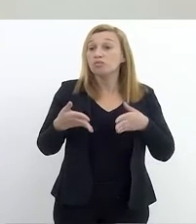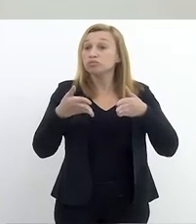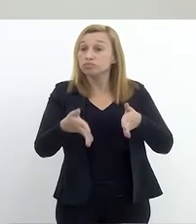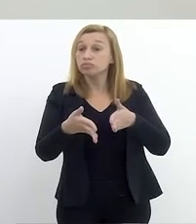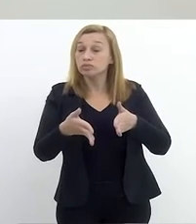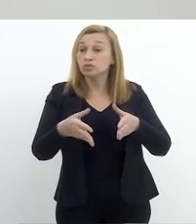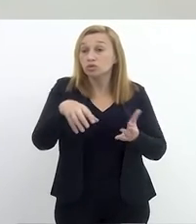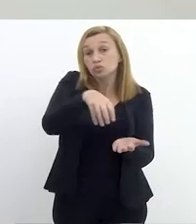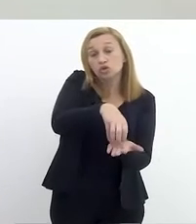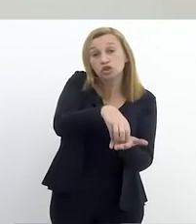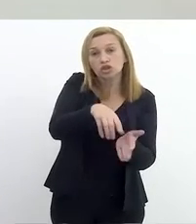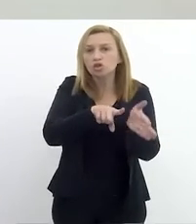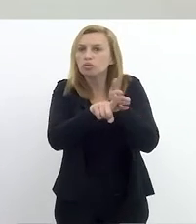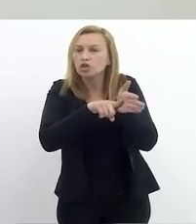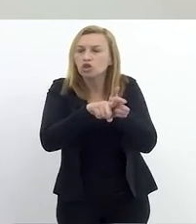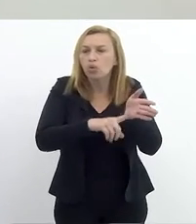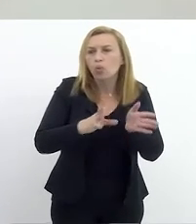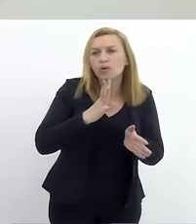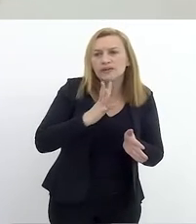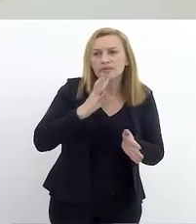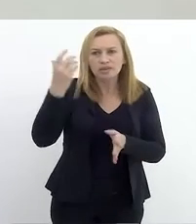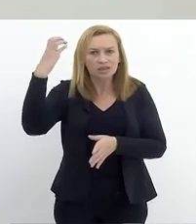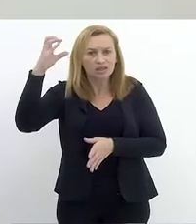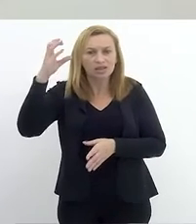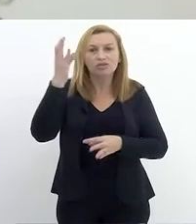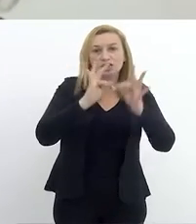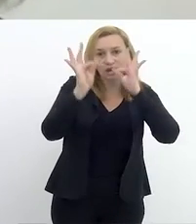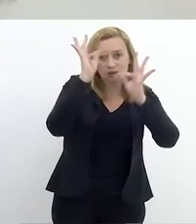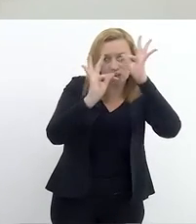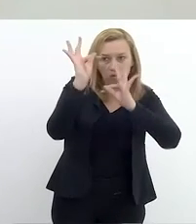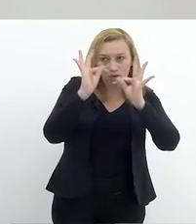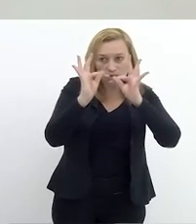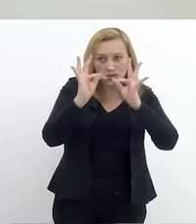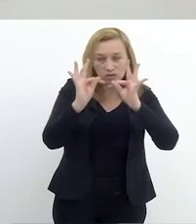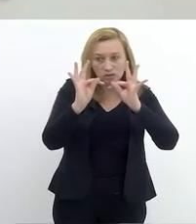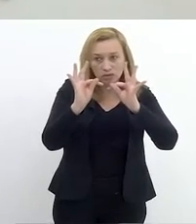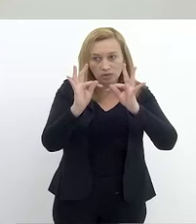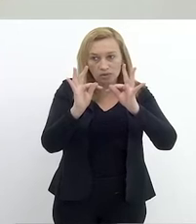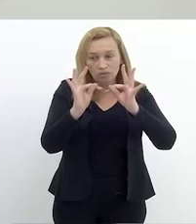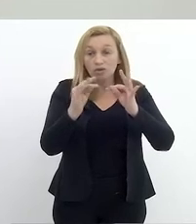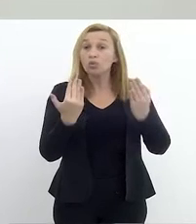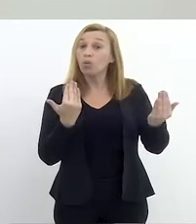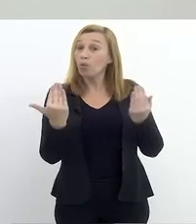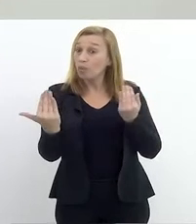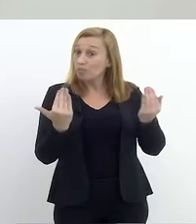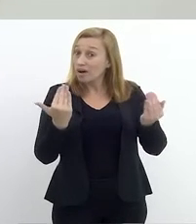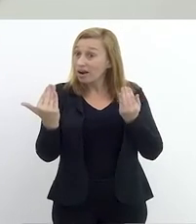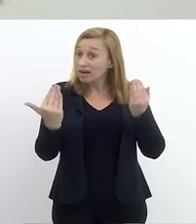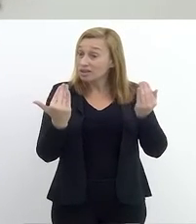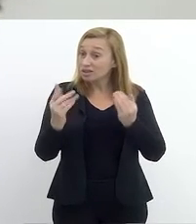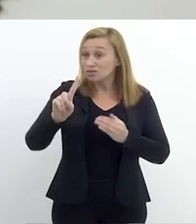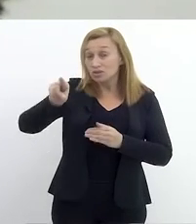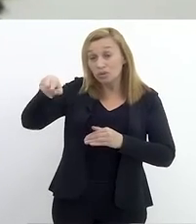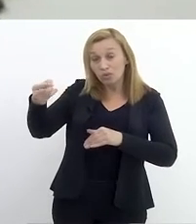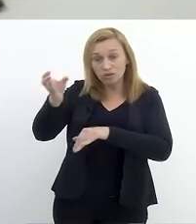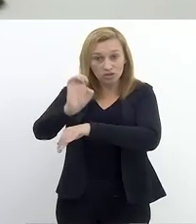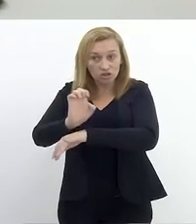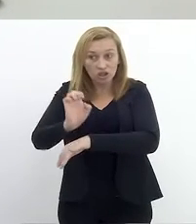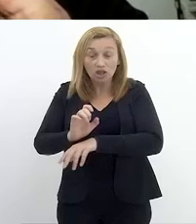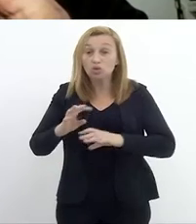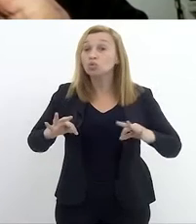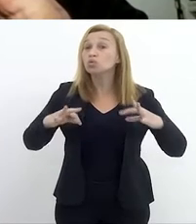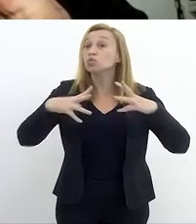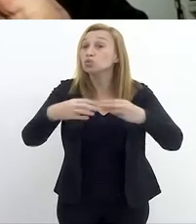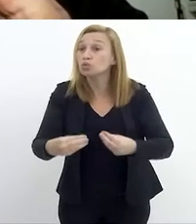científico e tecnológico como vantagens comparativas com outros estados. tudo isso possibilita o desenvolvimento de um ambiente